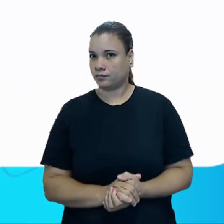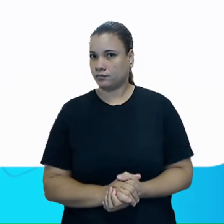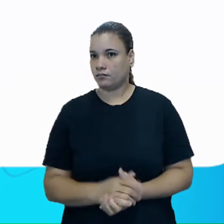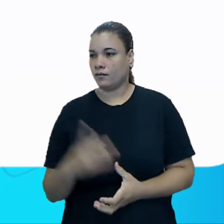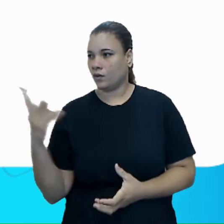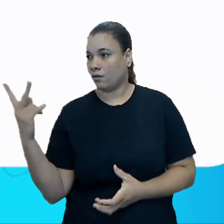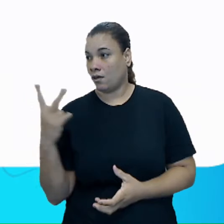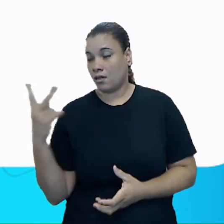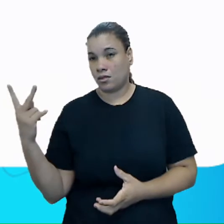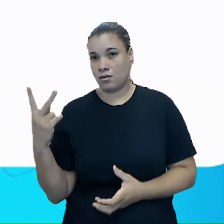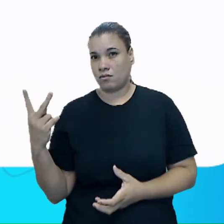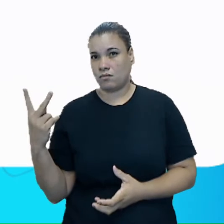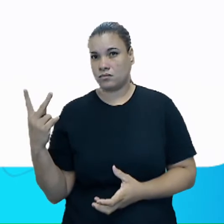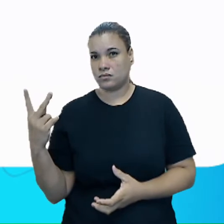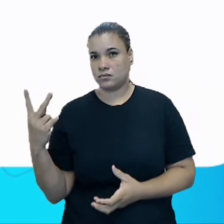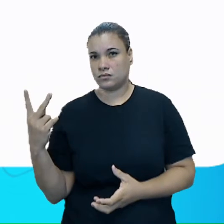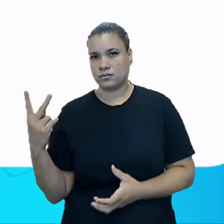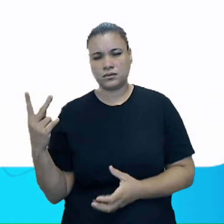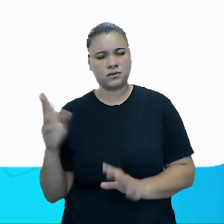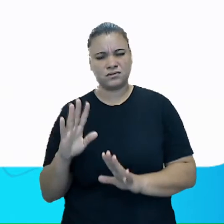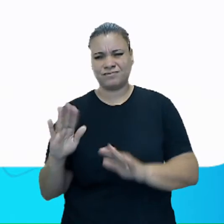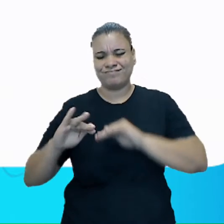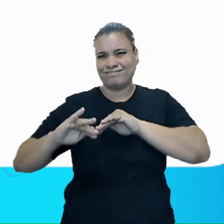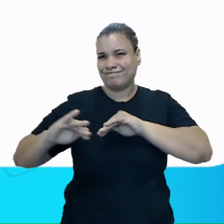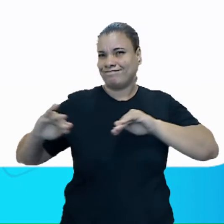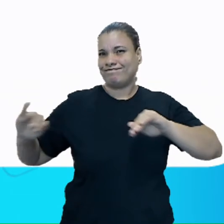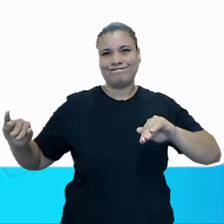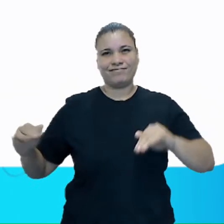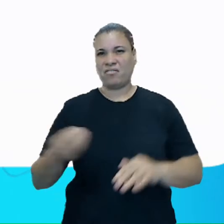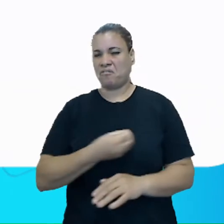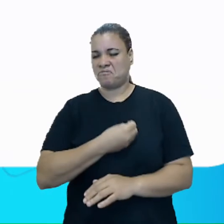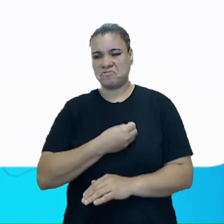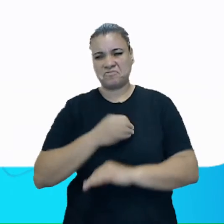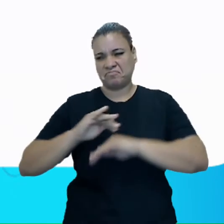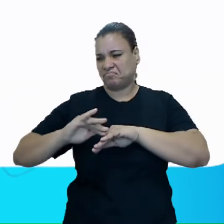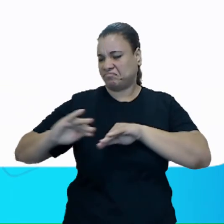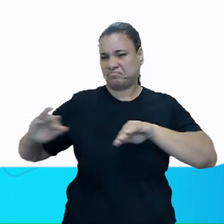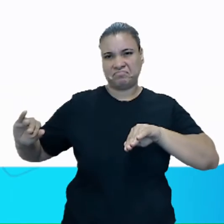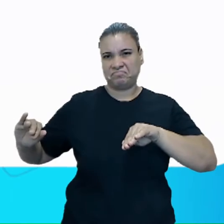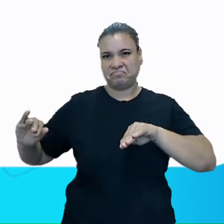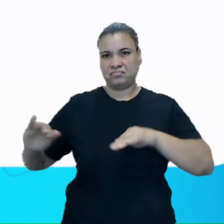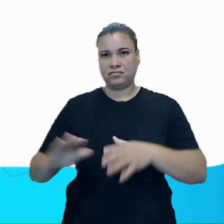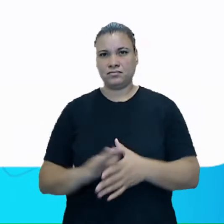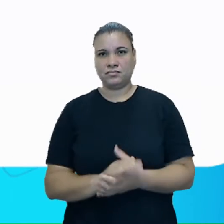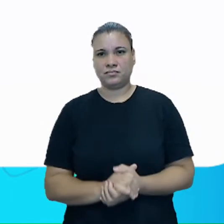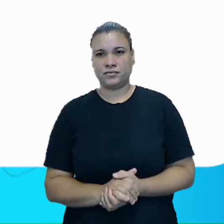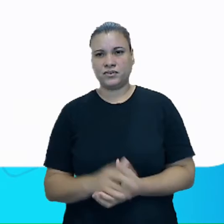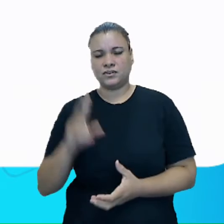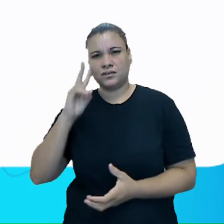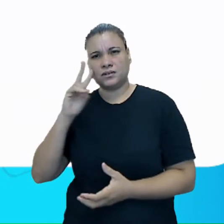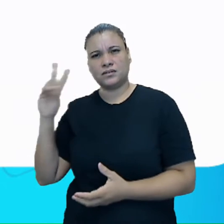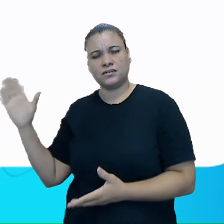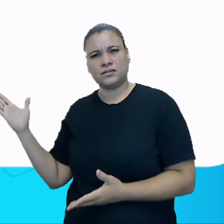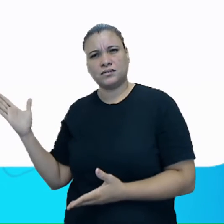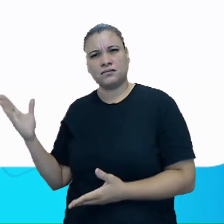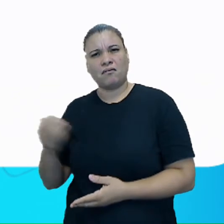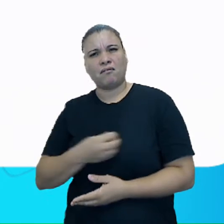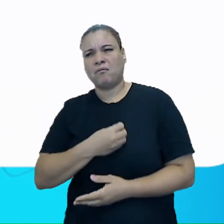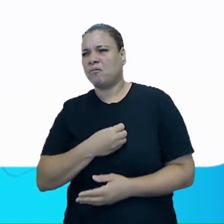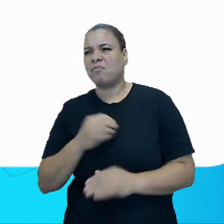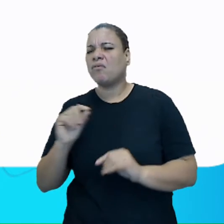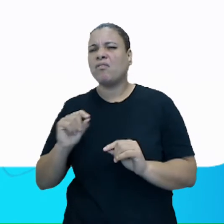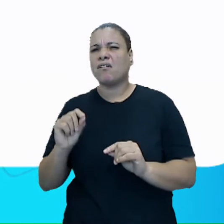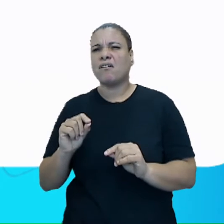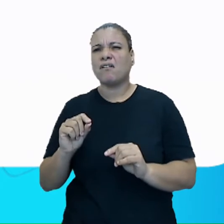nada entre eles. Não existe. Se eu disser para você não existe, é um verbo